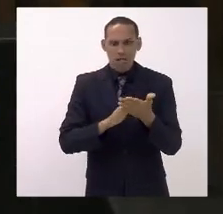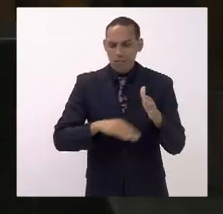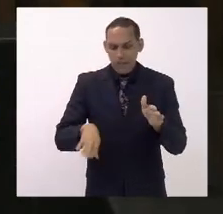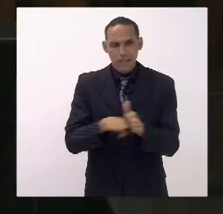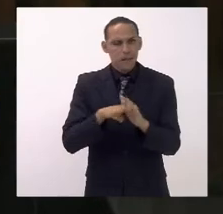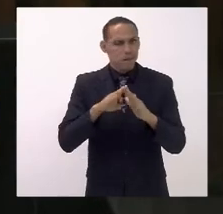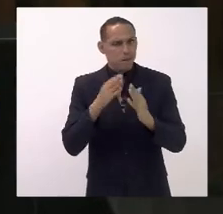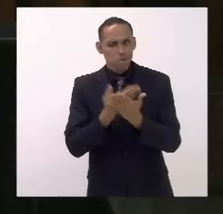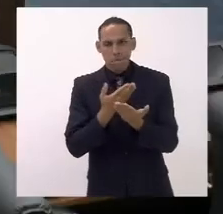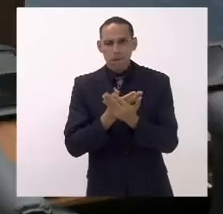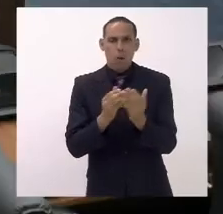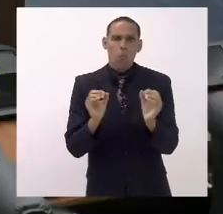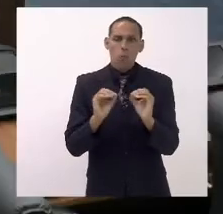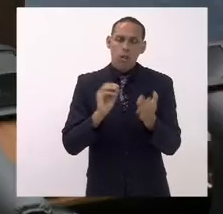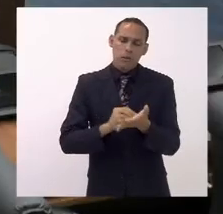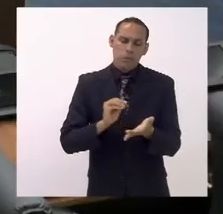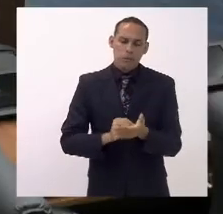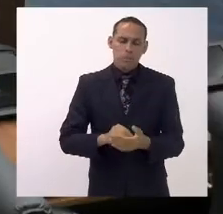escolas.